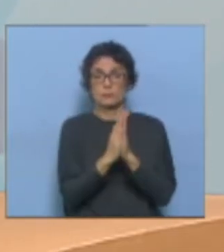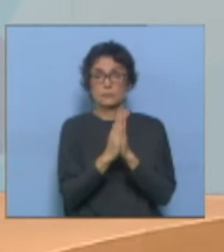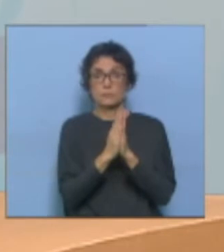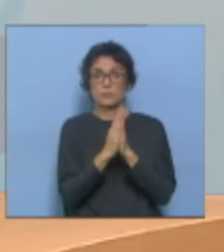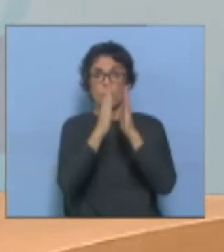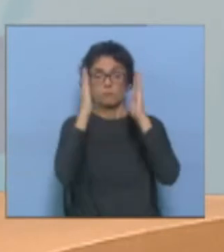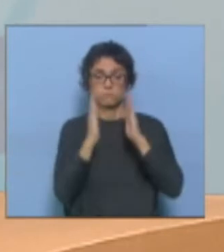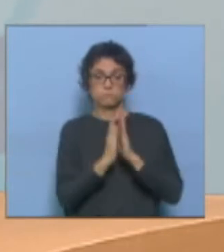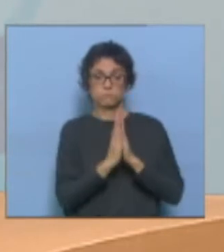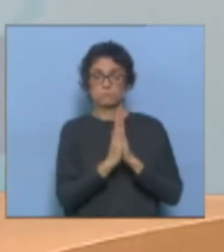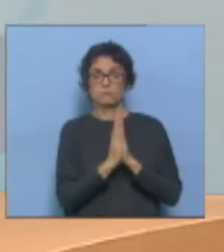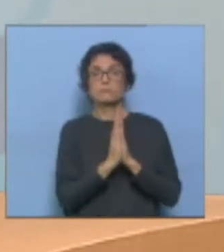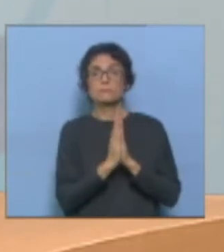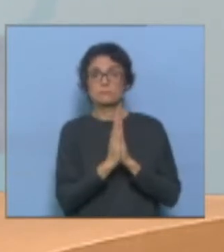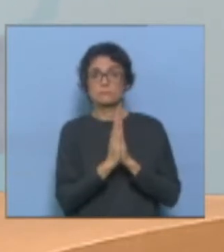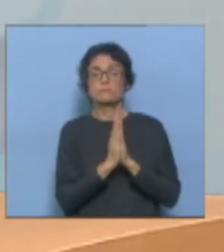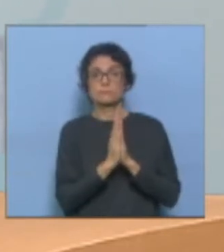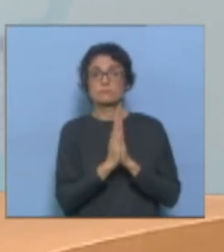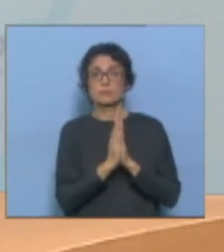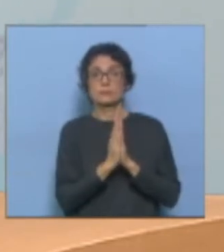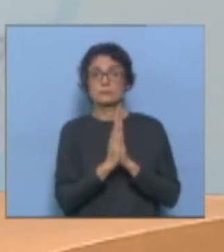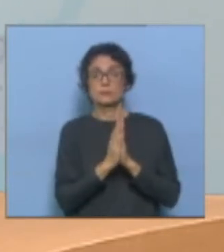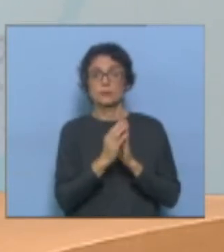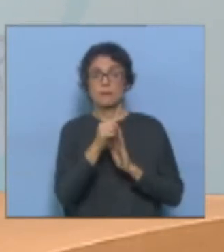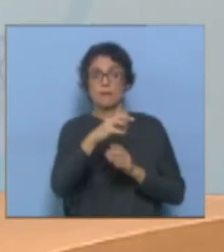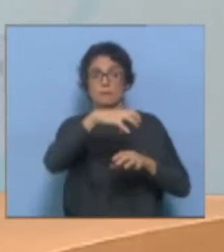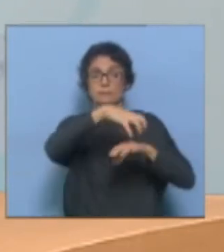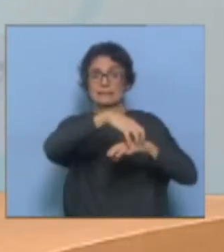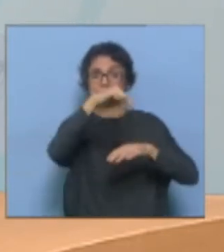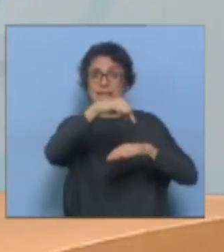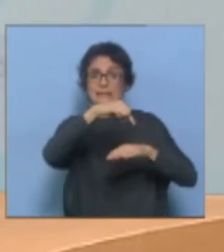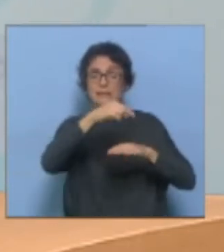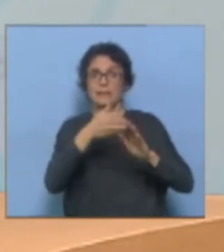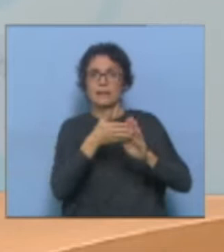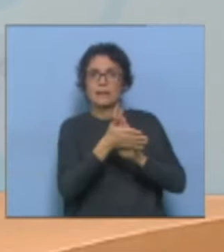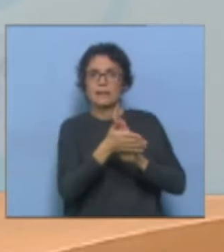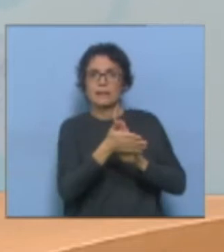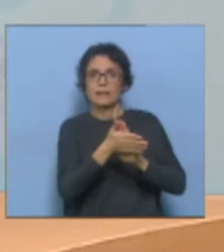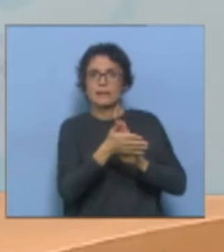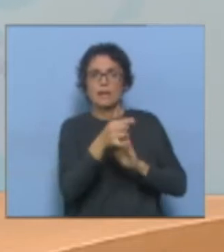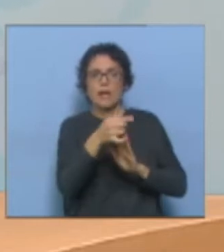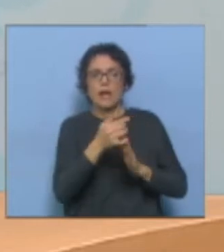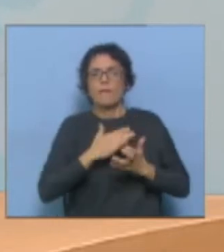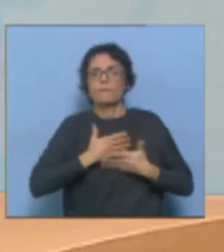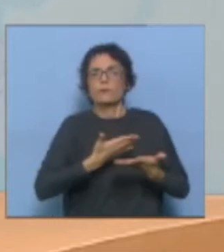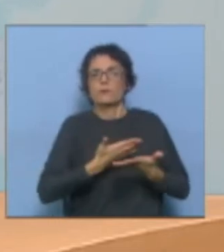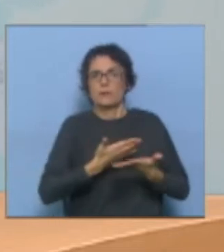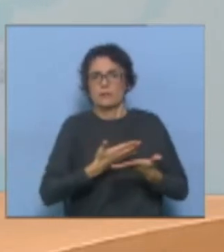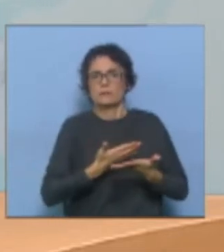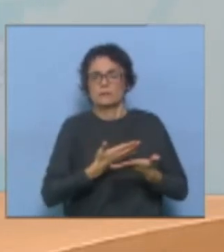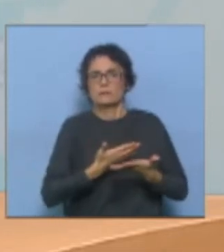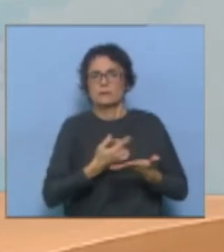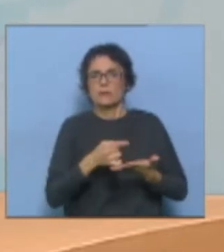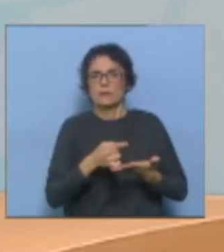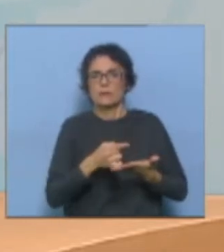coração da Igreja. Isto é aberto a tantas outras pessoas, à intenção de tanta gente, até mesmo gente muito